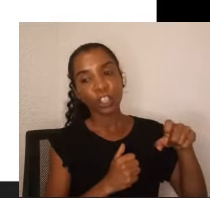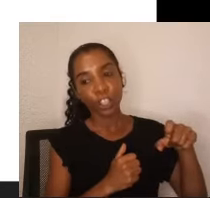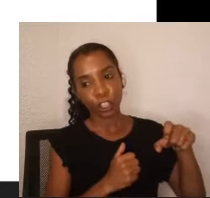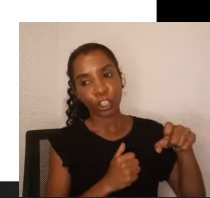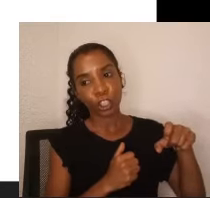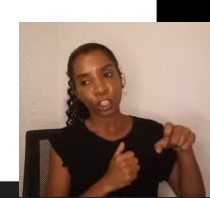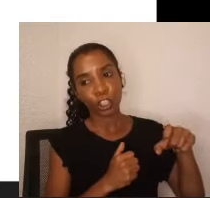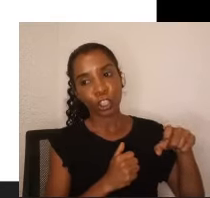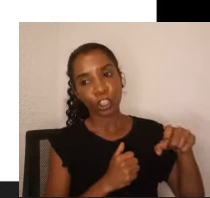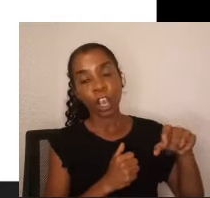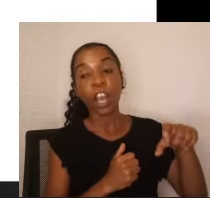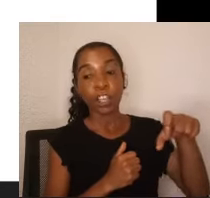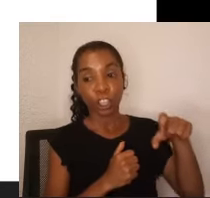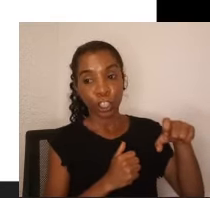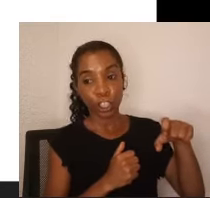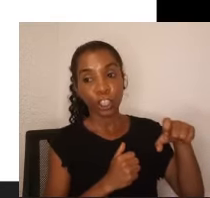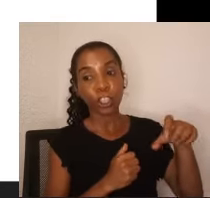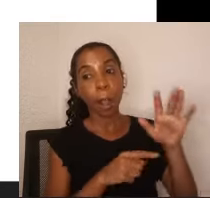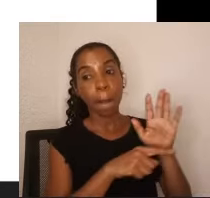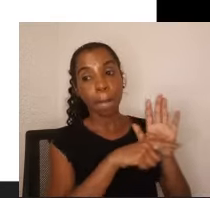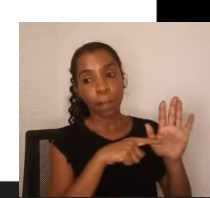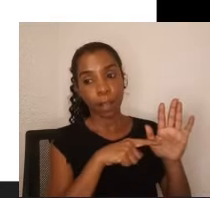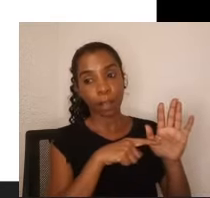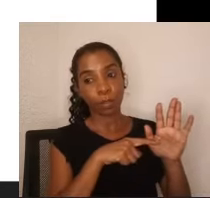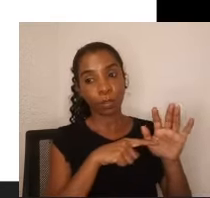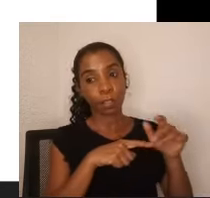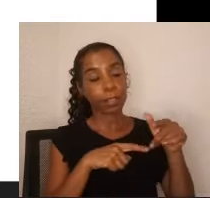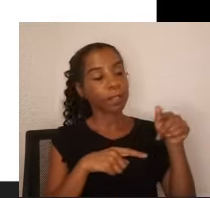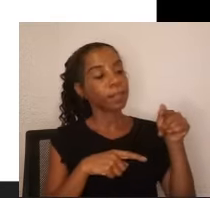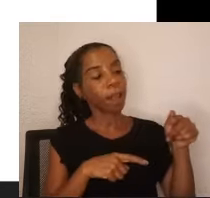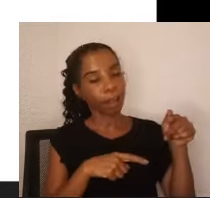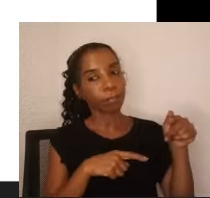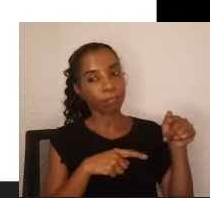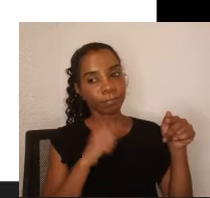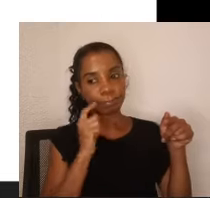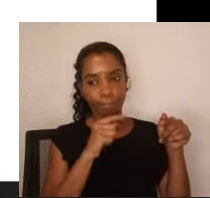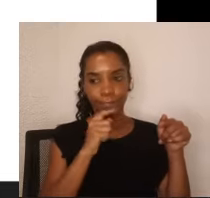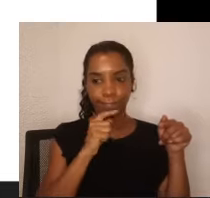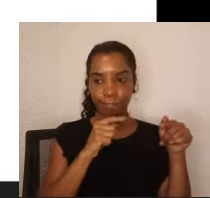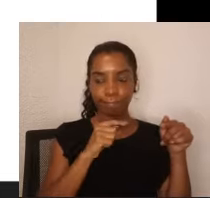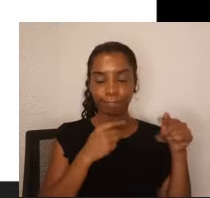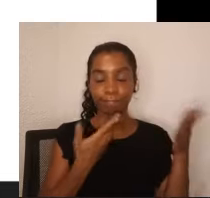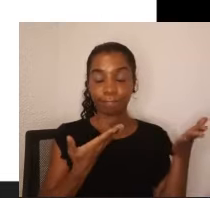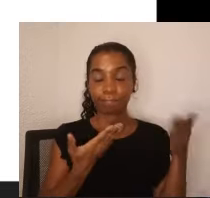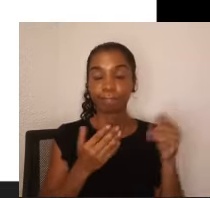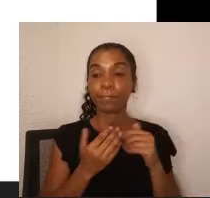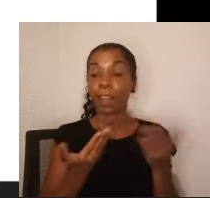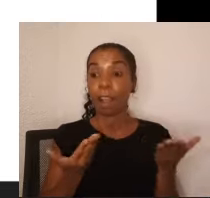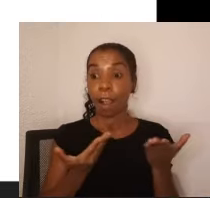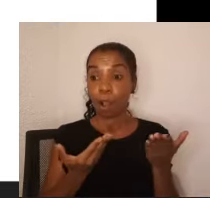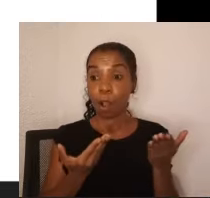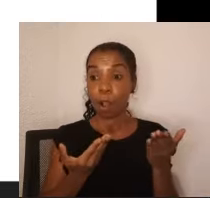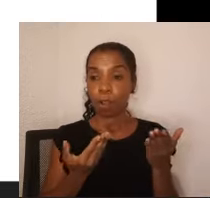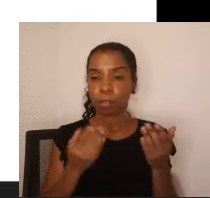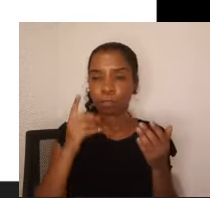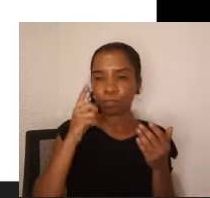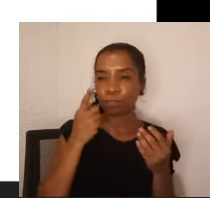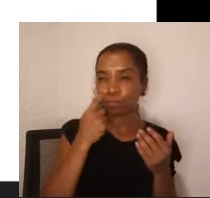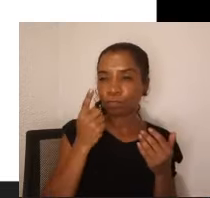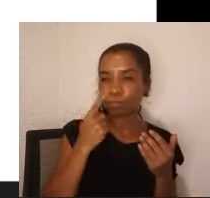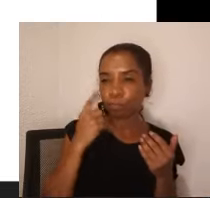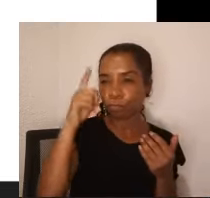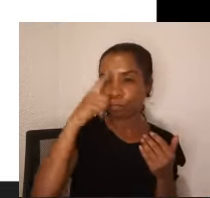x menos 7. Quanto que vai dar isso aqui? Ora, agora a expressão que apareceu aqui é de